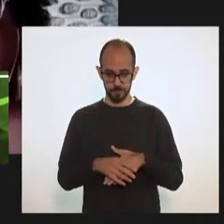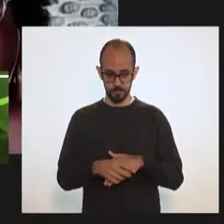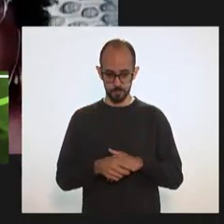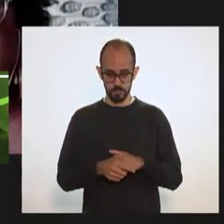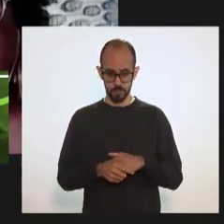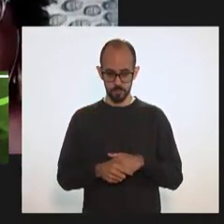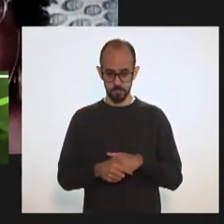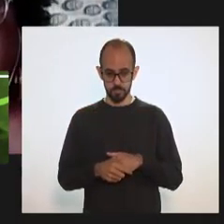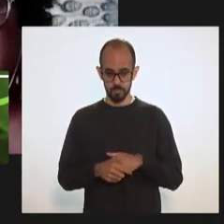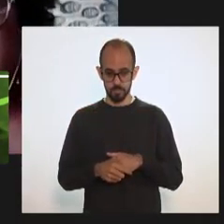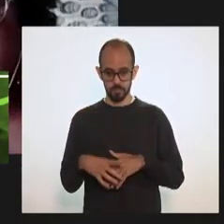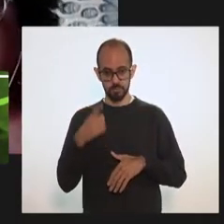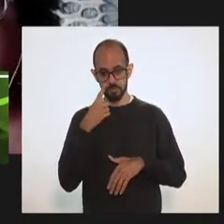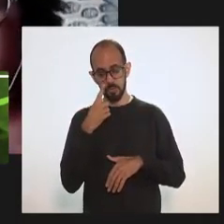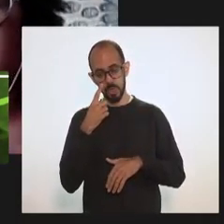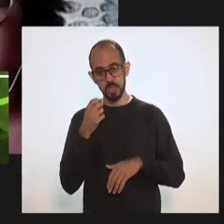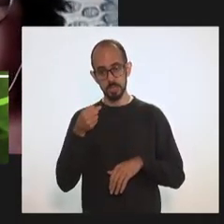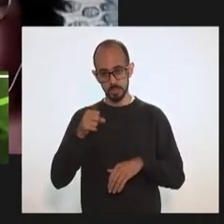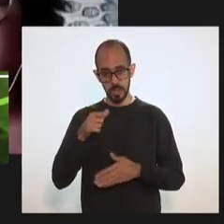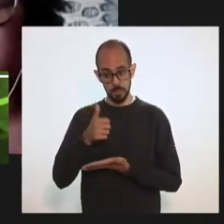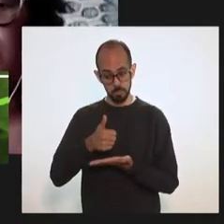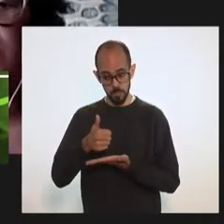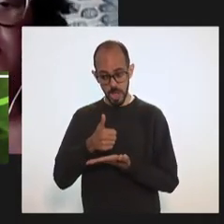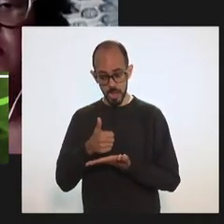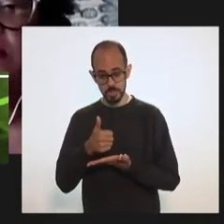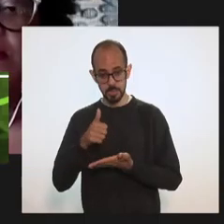ela quer alterar. Mas, olha só, mas